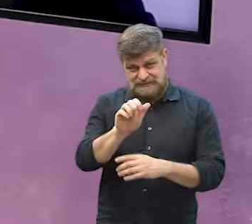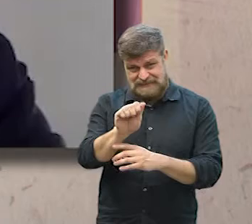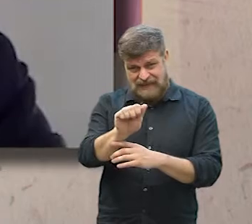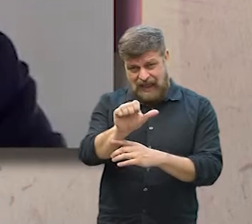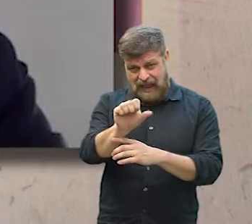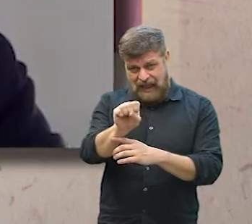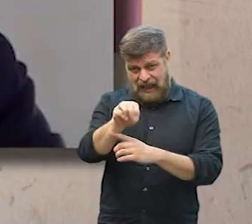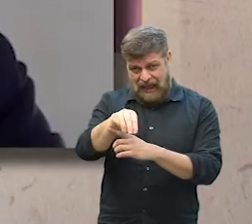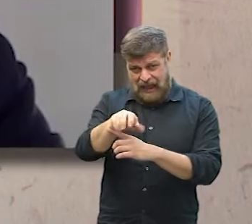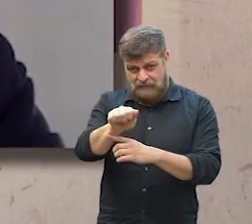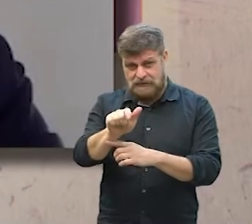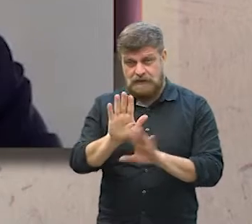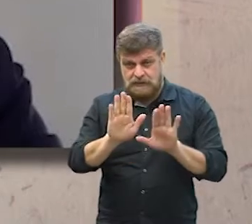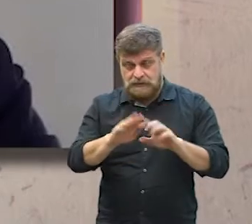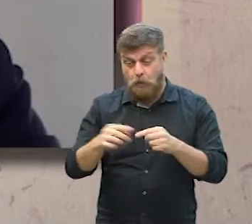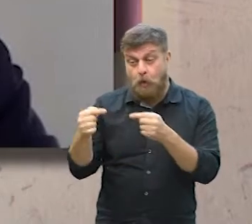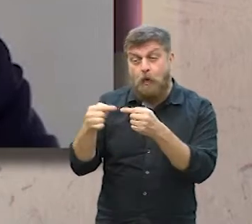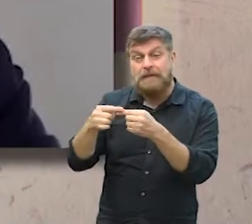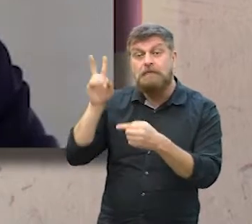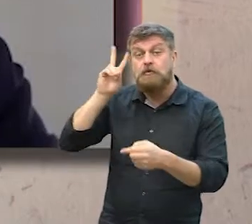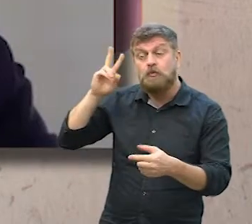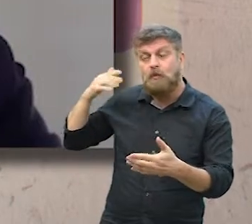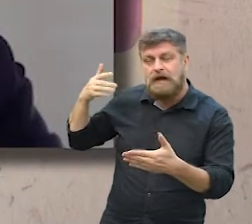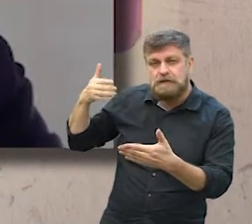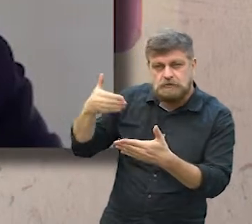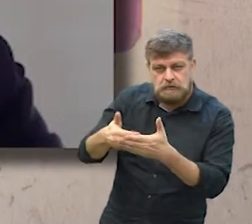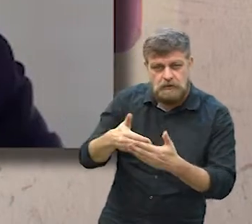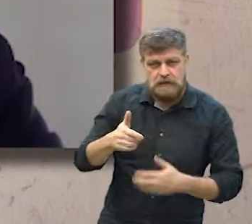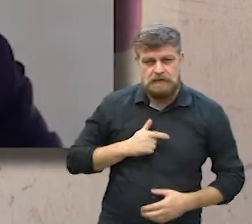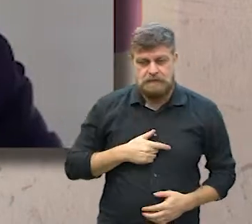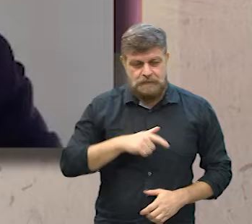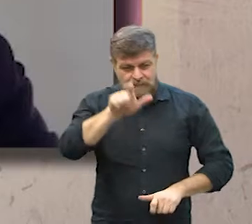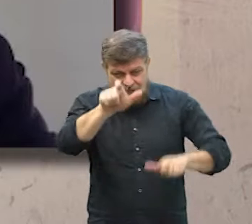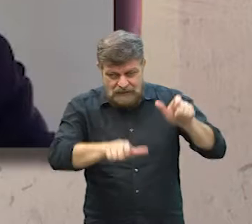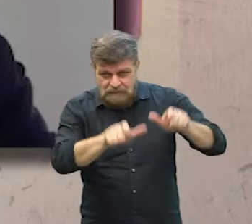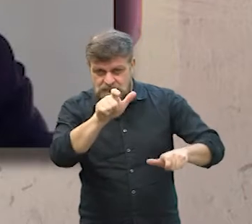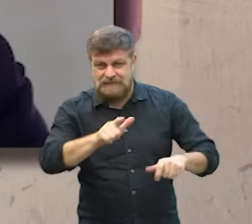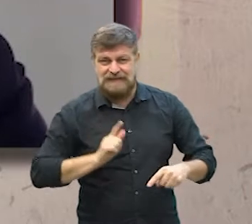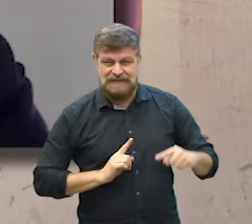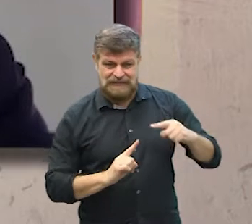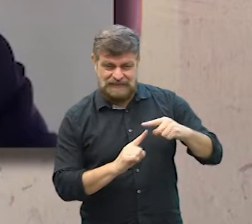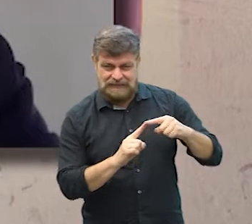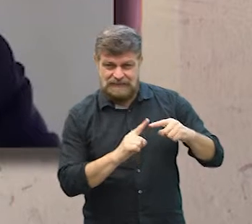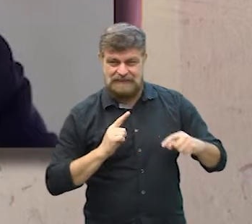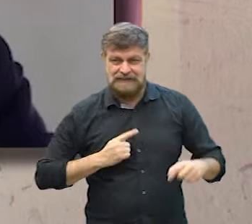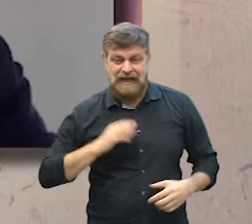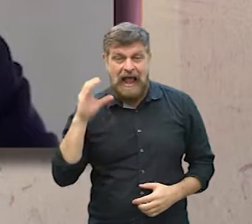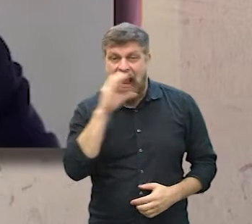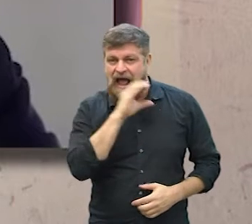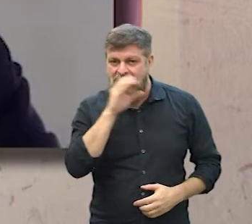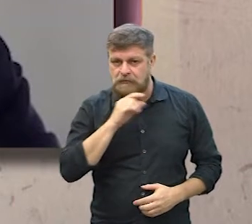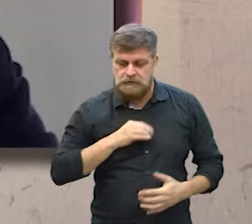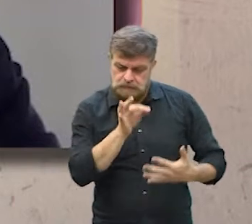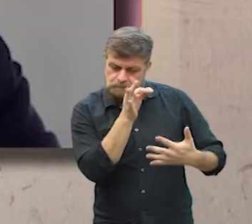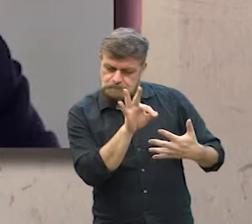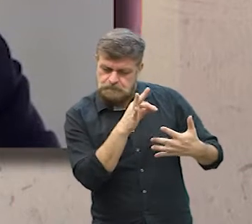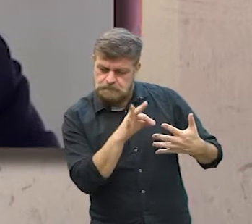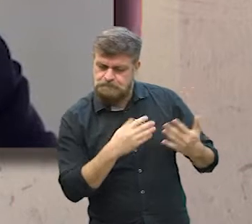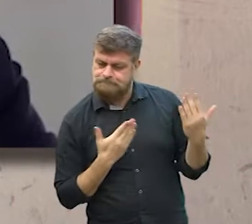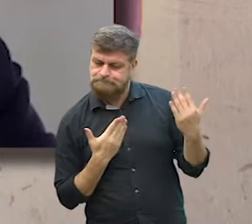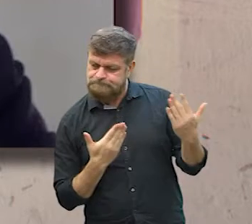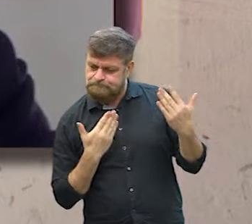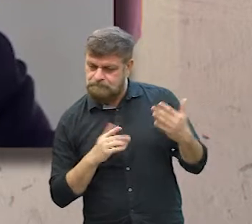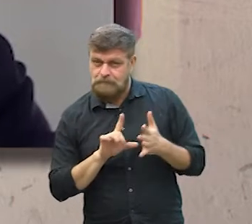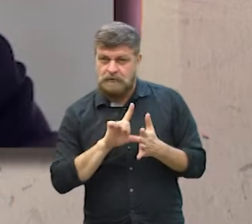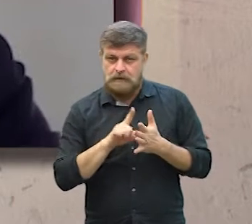não? Vai muito pela história, né? Nos quadros típicos, a gente, pela história clínica, rapidamente a gente faz